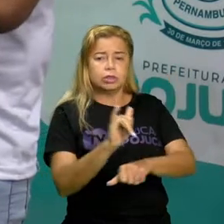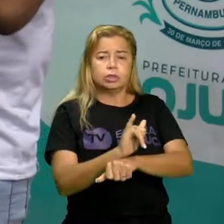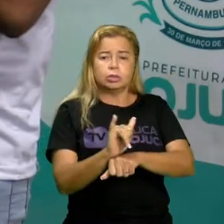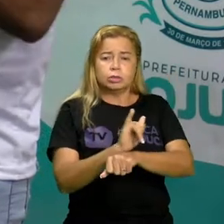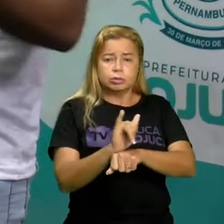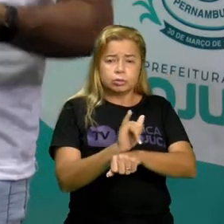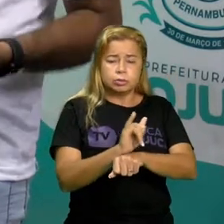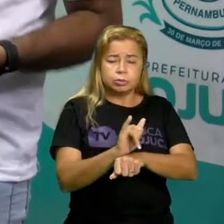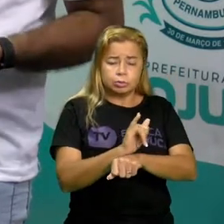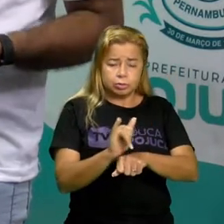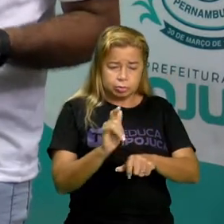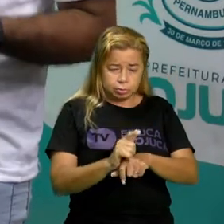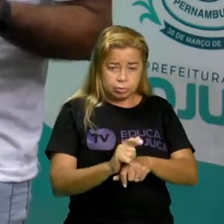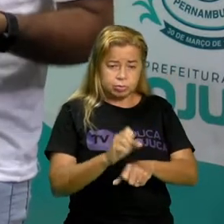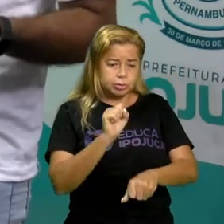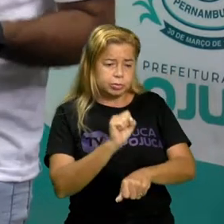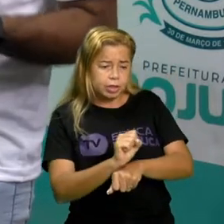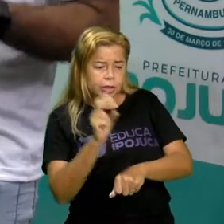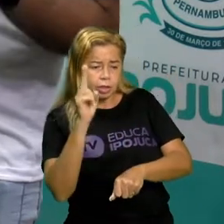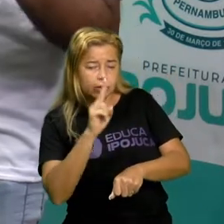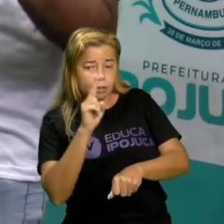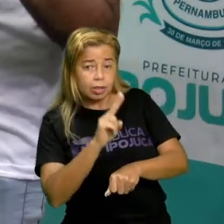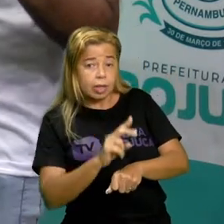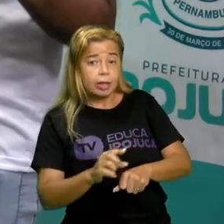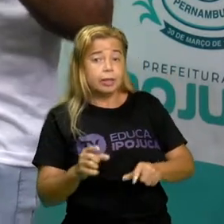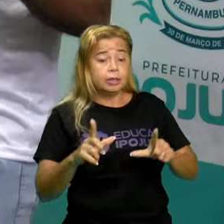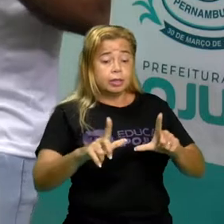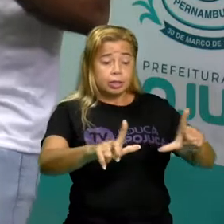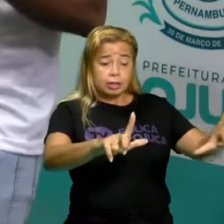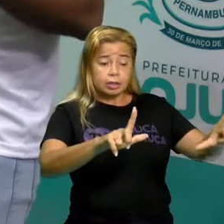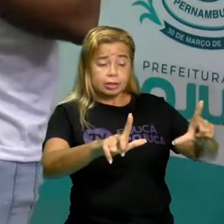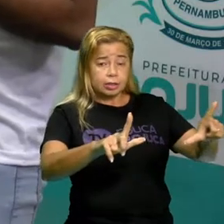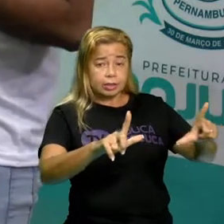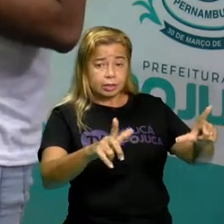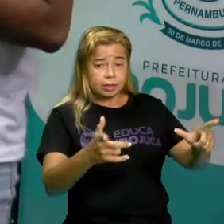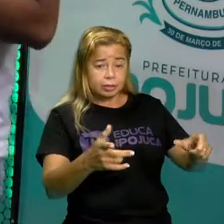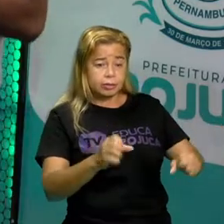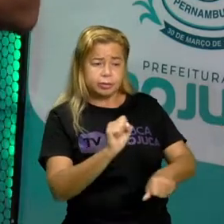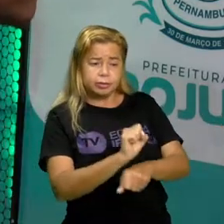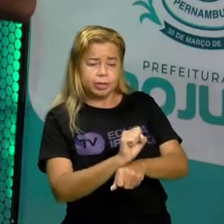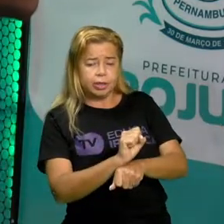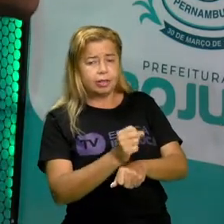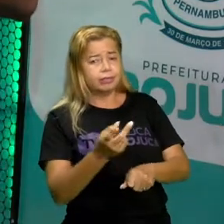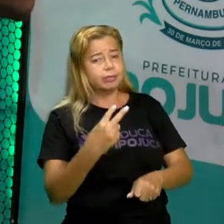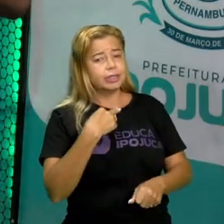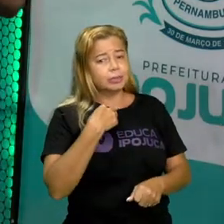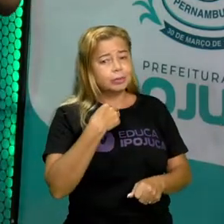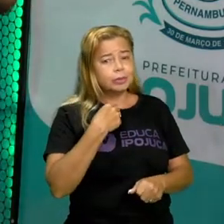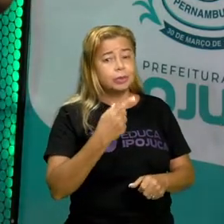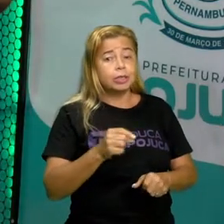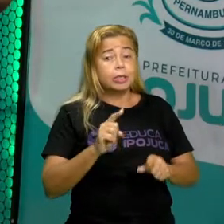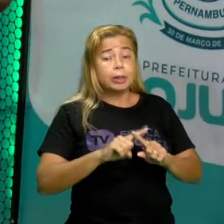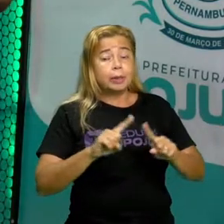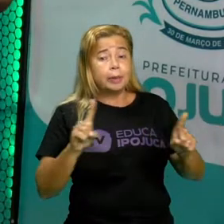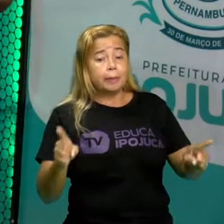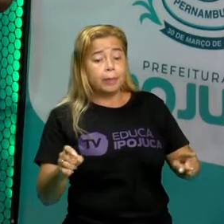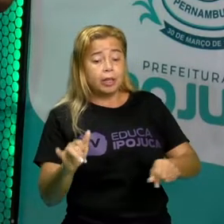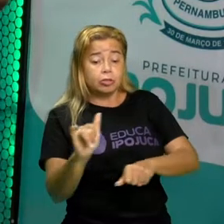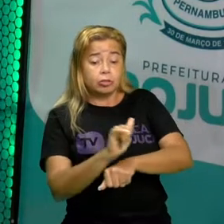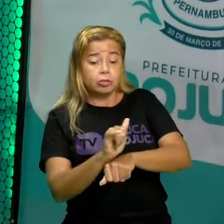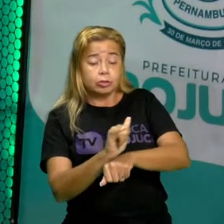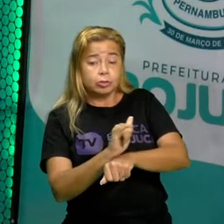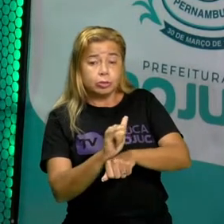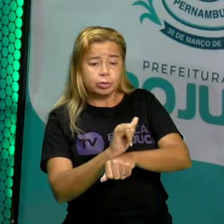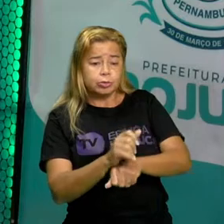na TV você não consegue fazer isso, que é ao vivo. Mas lá no YouTube você vai poder parar a tela e verificar cada uma dessas palavras